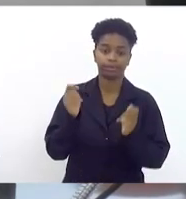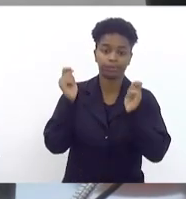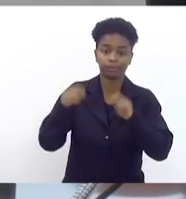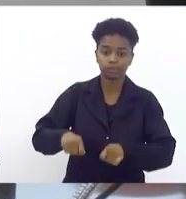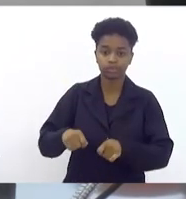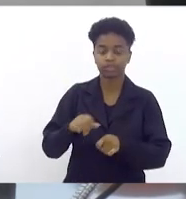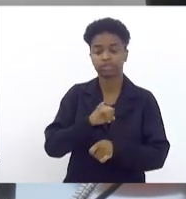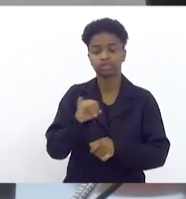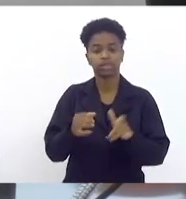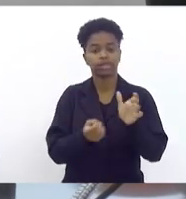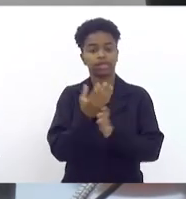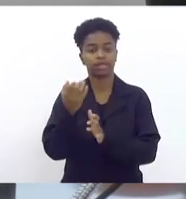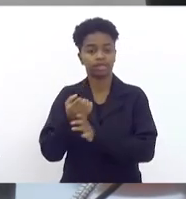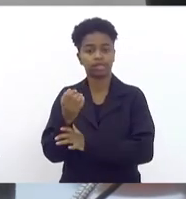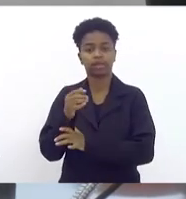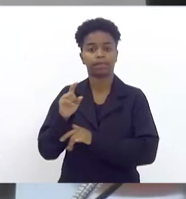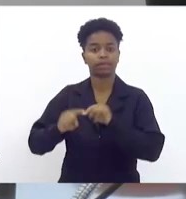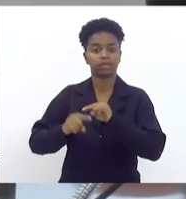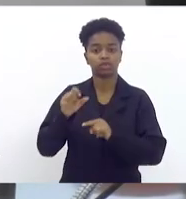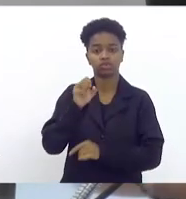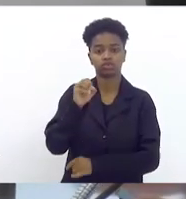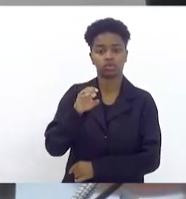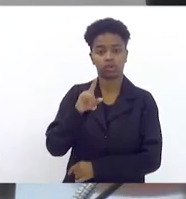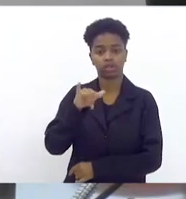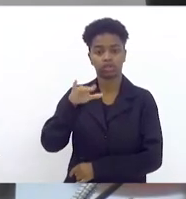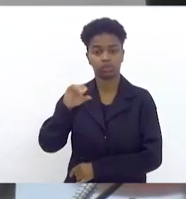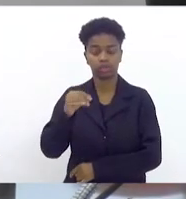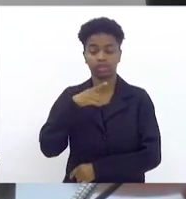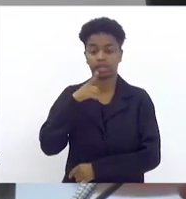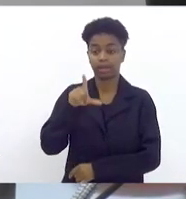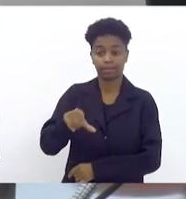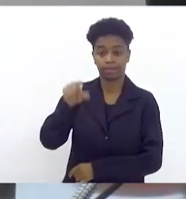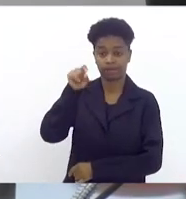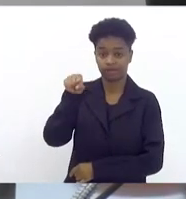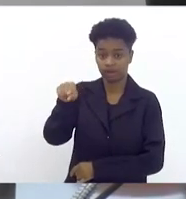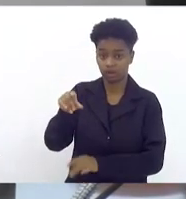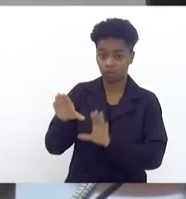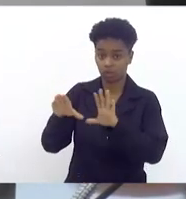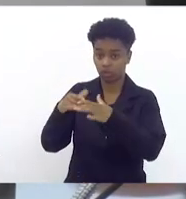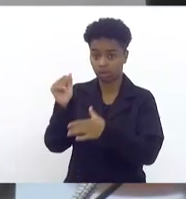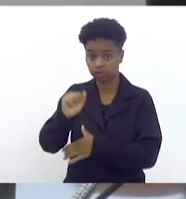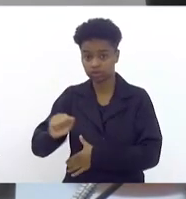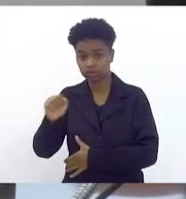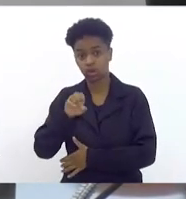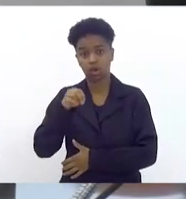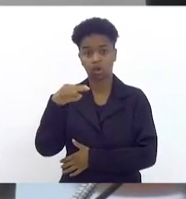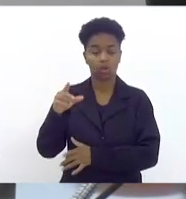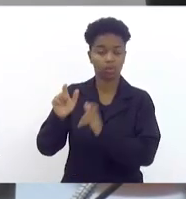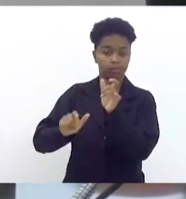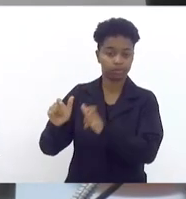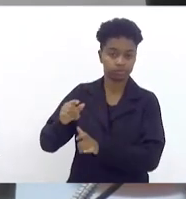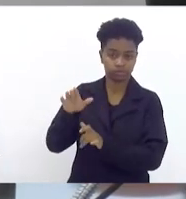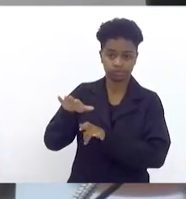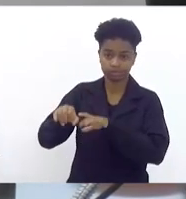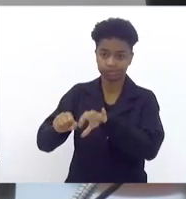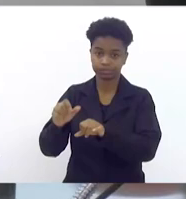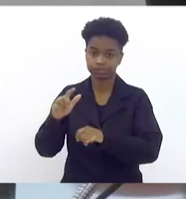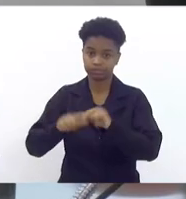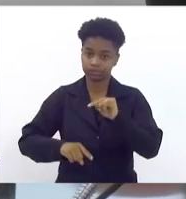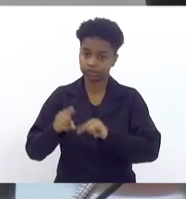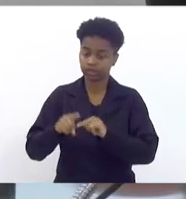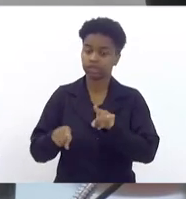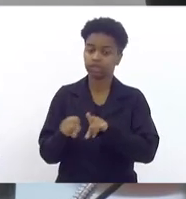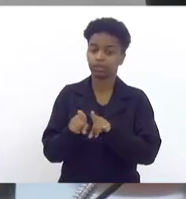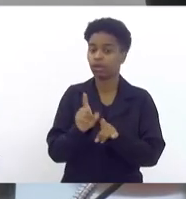sólidos ofertarem direito de preferência às associações ou cooperativas de catadores, em igualdade de condições com outro interessado